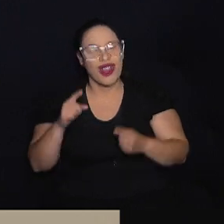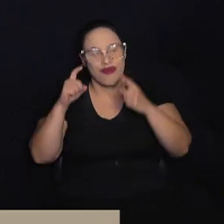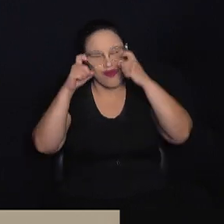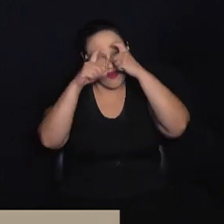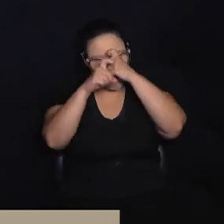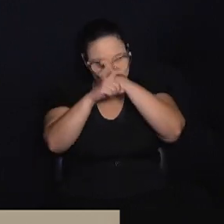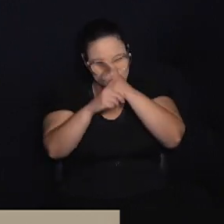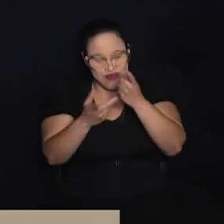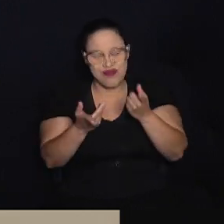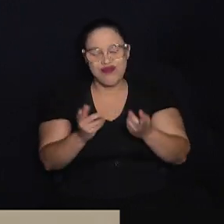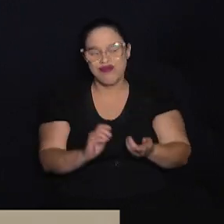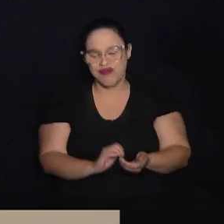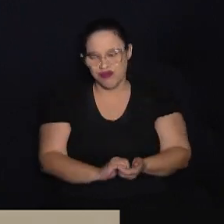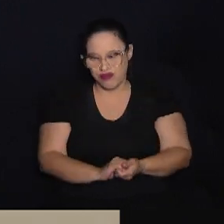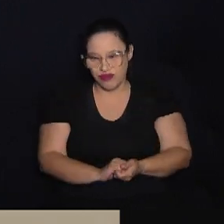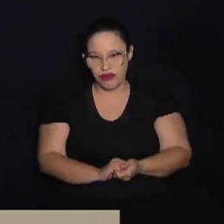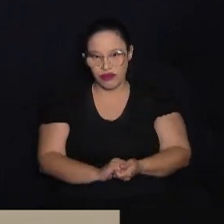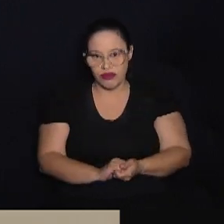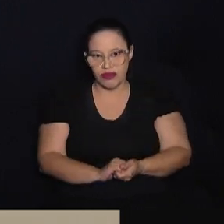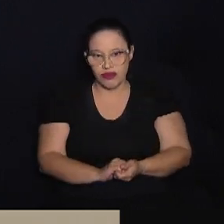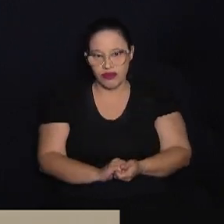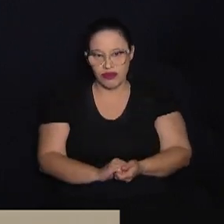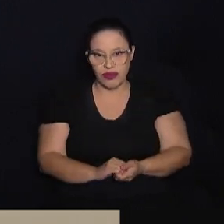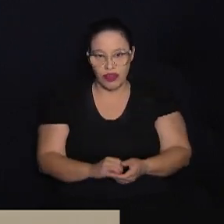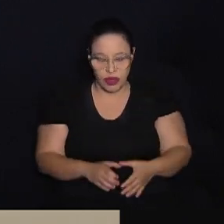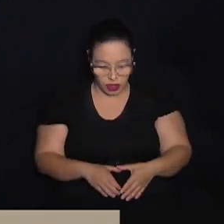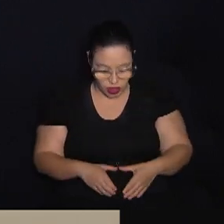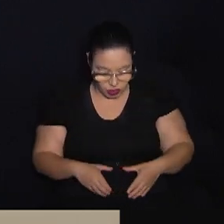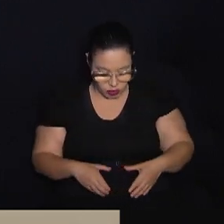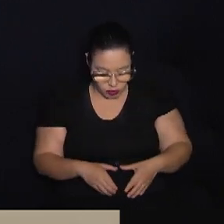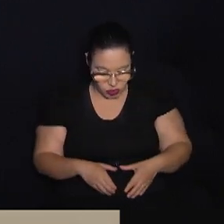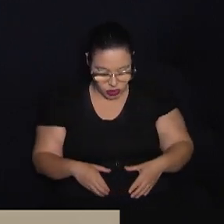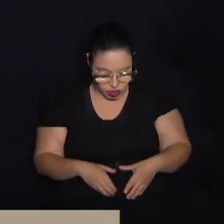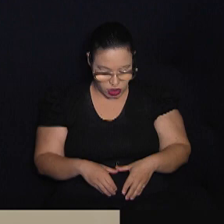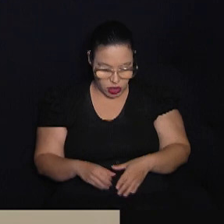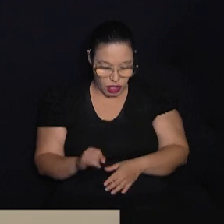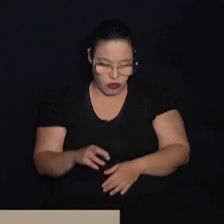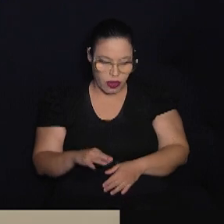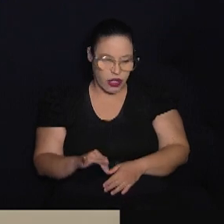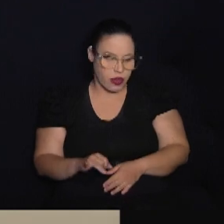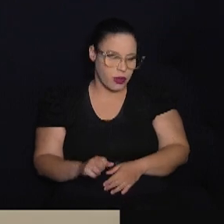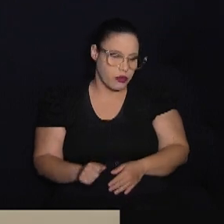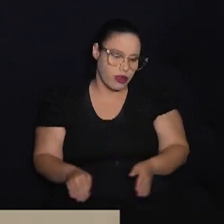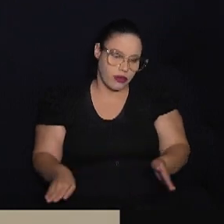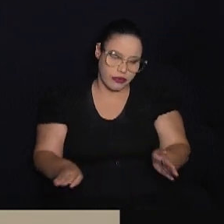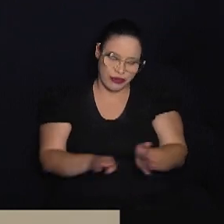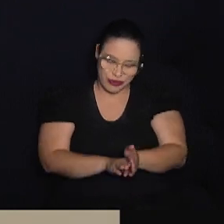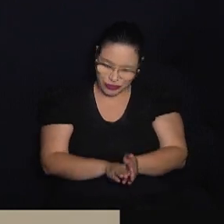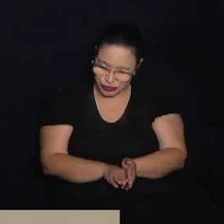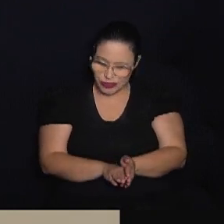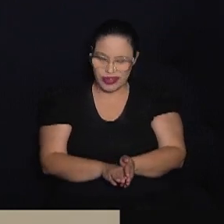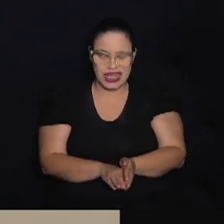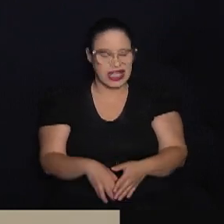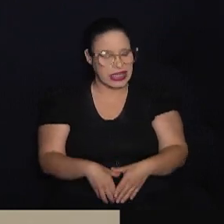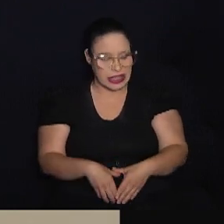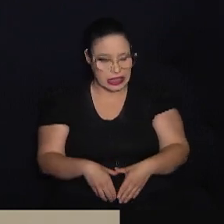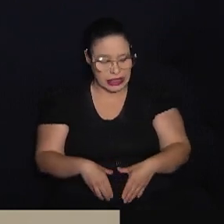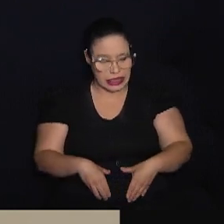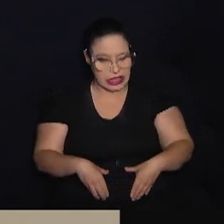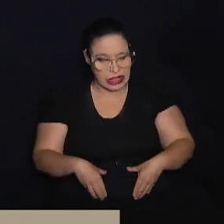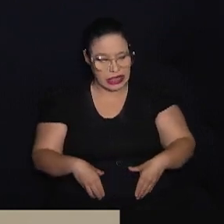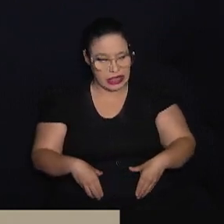É difícil porque quando você está com a bexiga inflamada, qualquer coisa que chegue na bexiga vai inflamar e vai aumentar